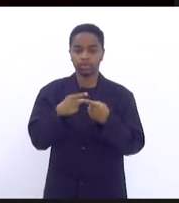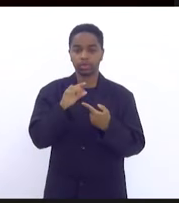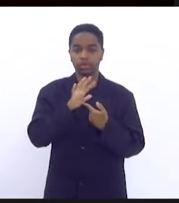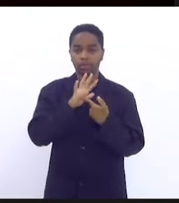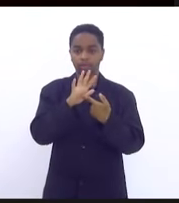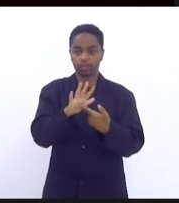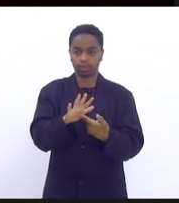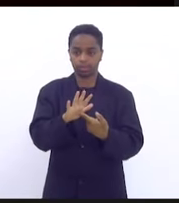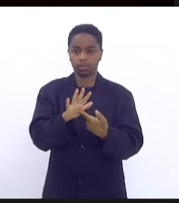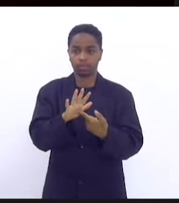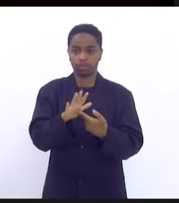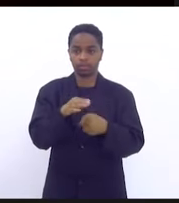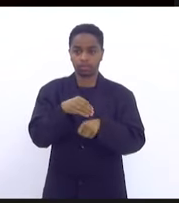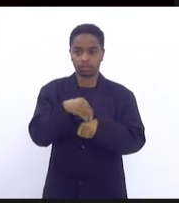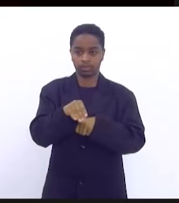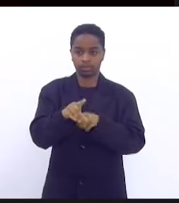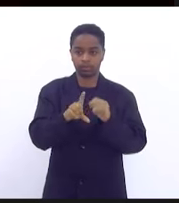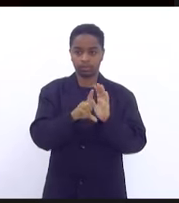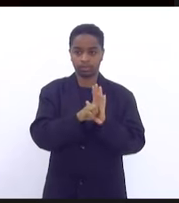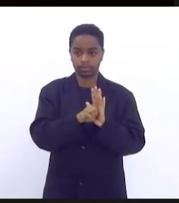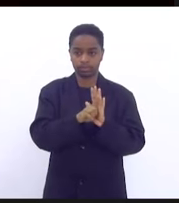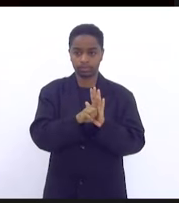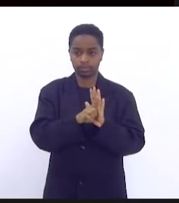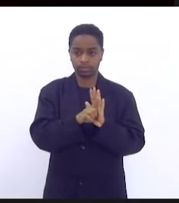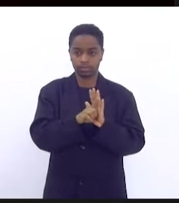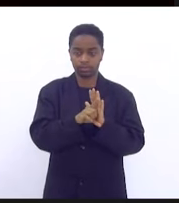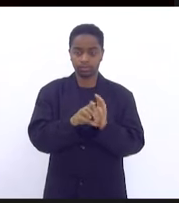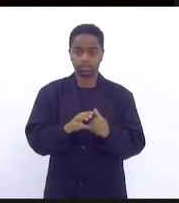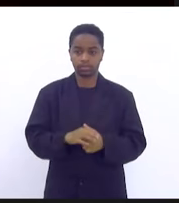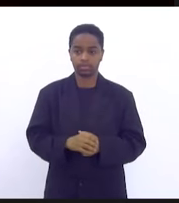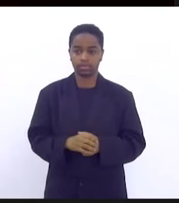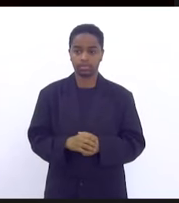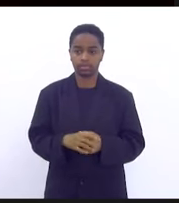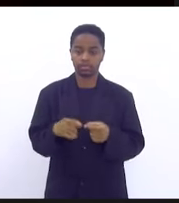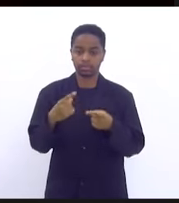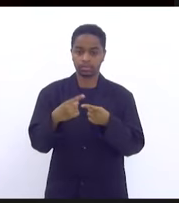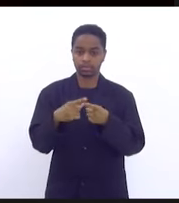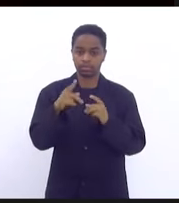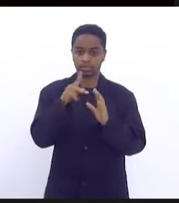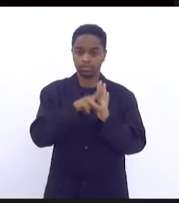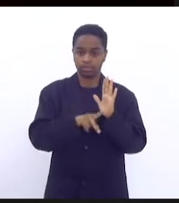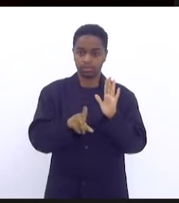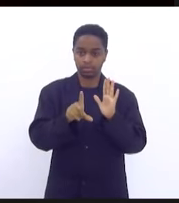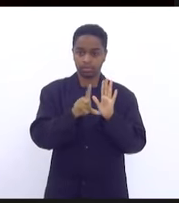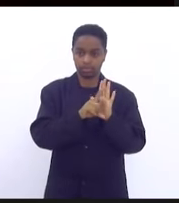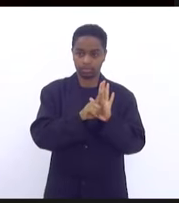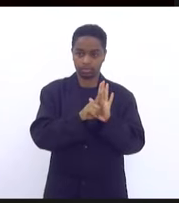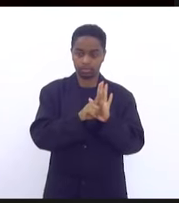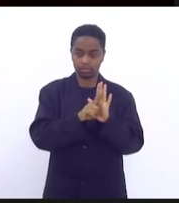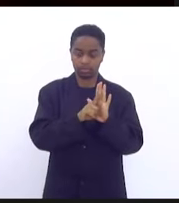quando apresenta essa indicação legislativa. Quando o projeto de lei para estabelecer